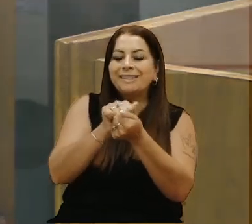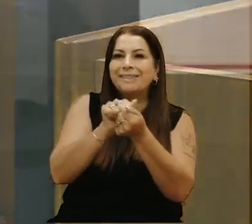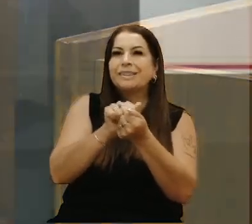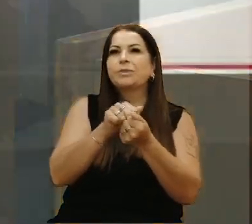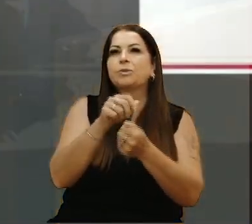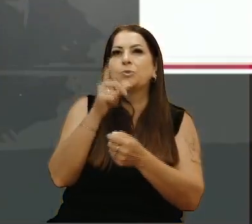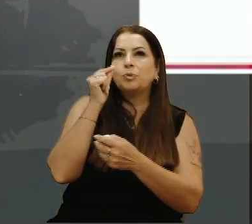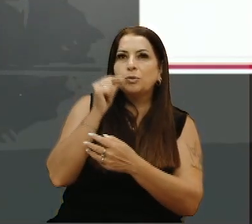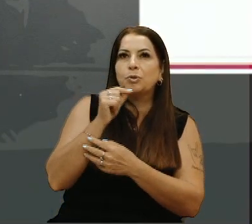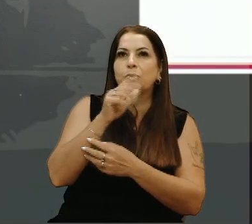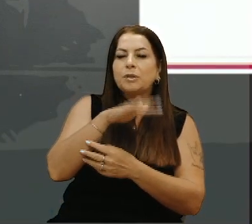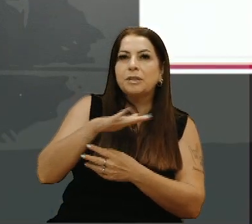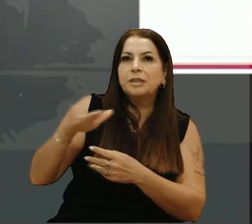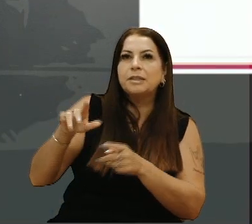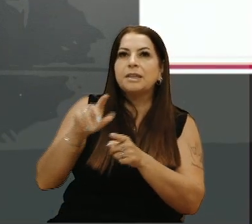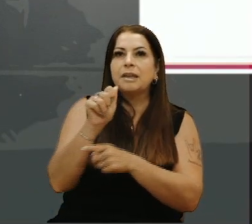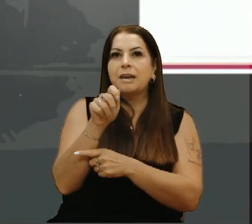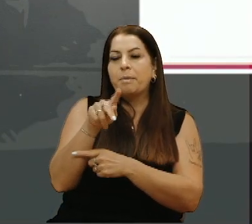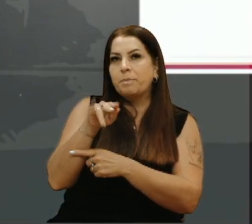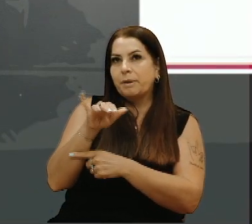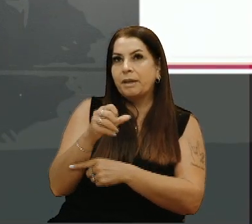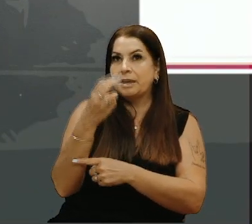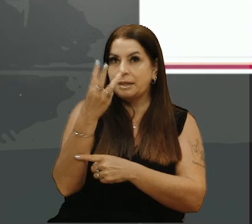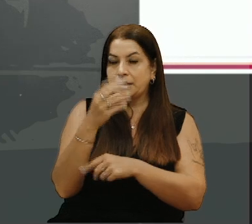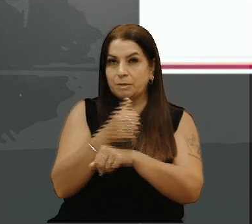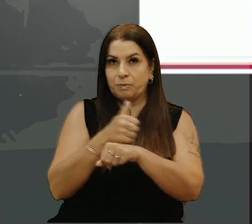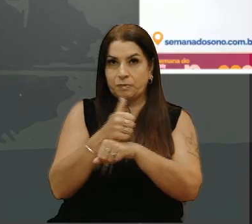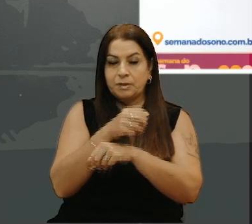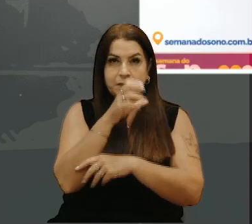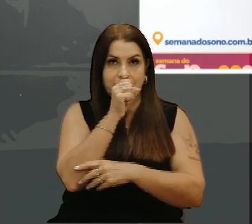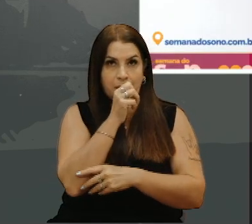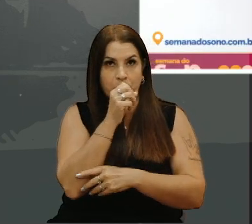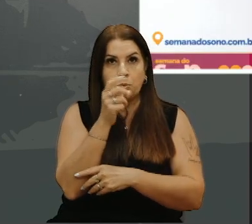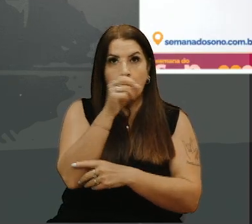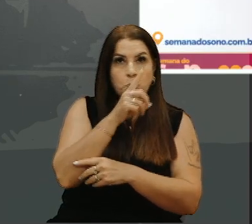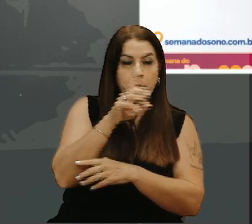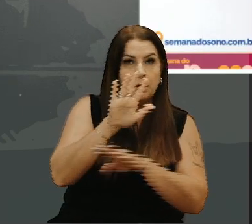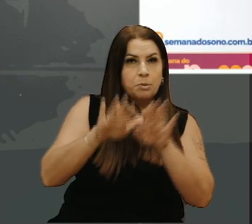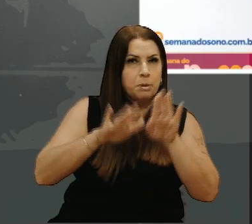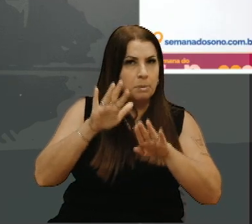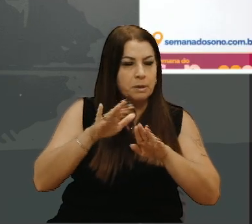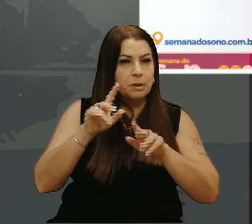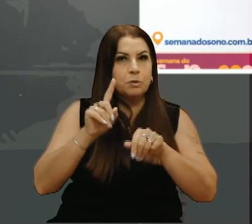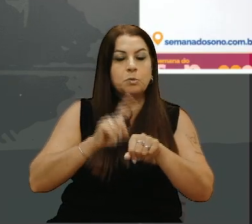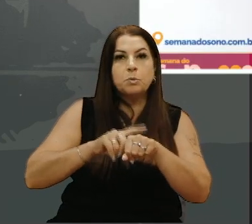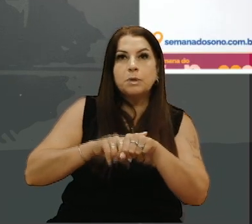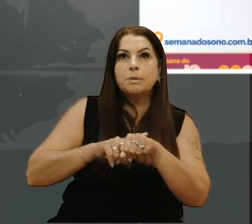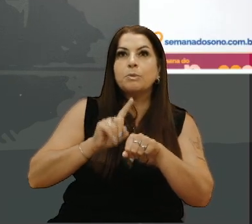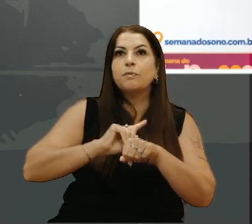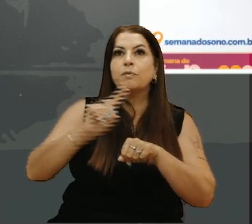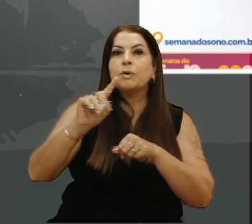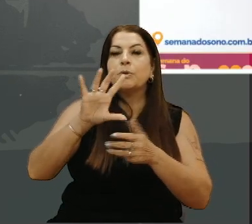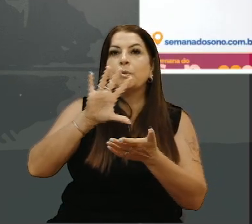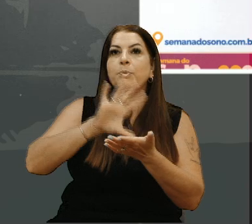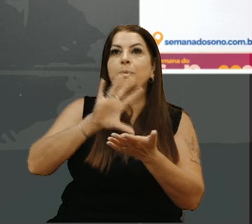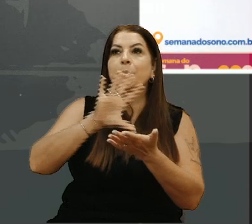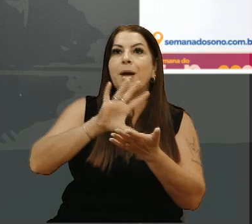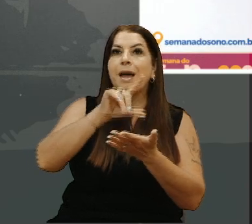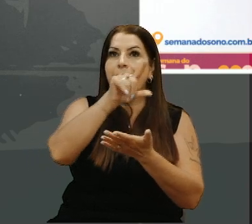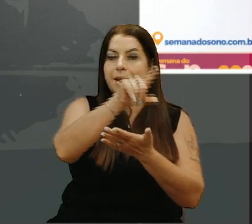criança, são 3 profissionais que vão falar. No sábado ou no domingo, dependendo do tempo, nós vamos estar no Parque dos